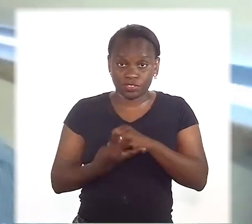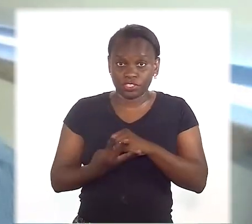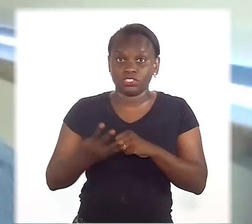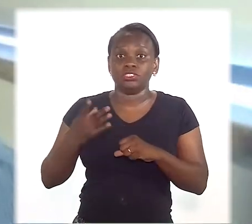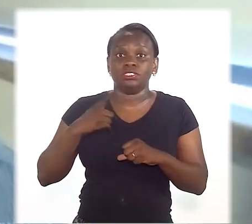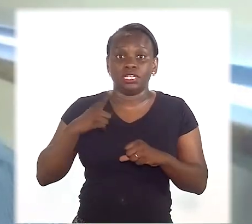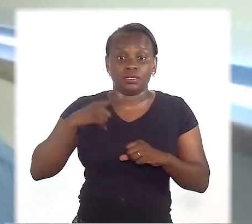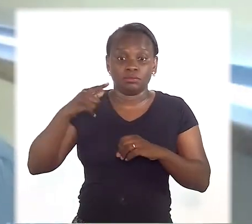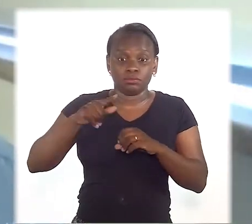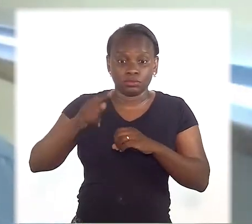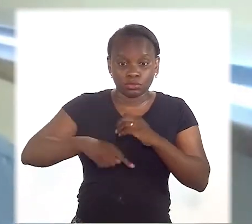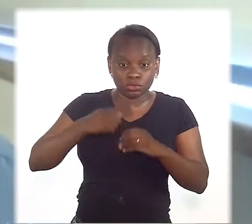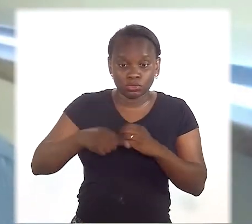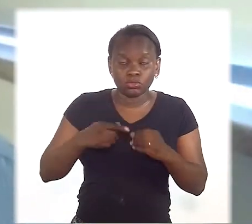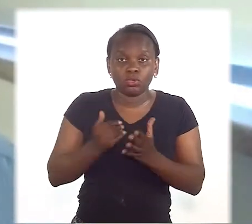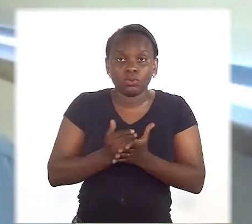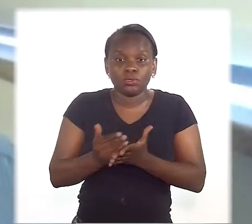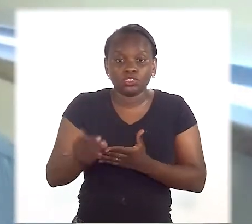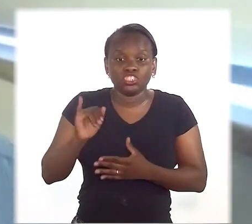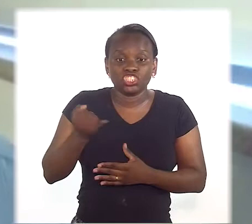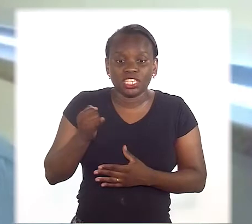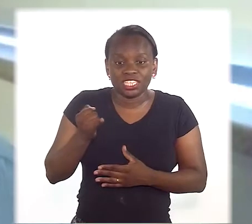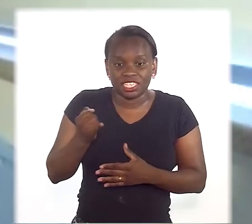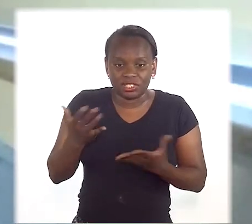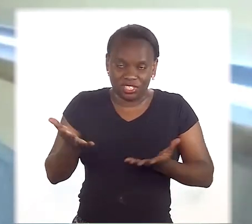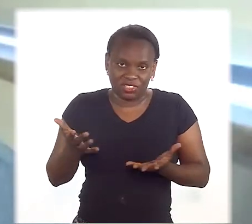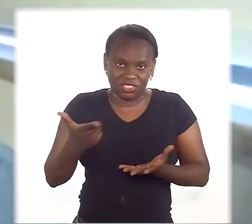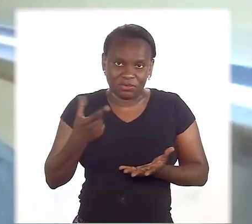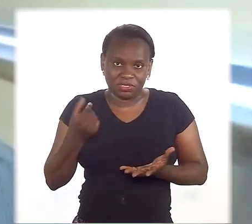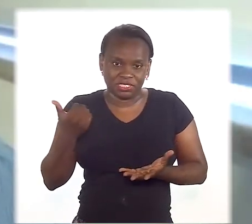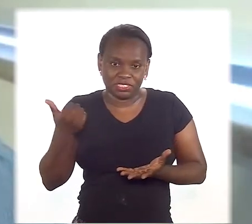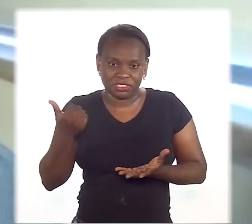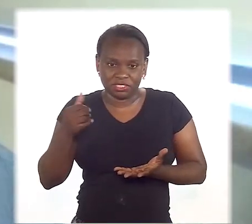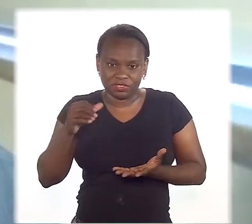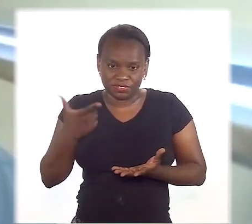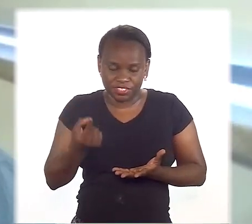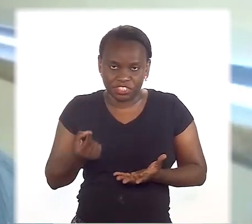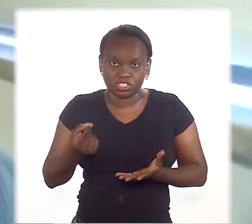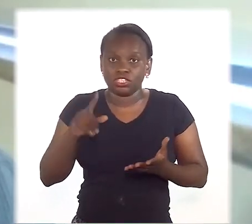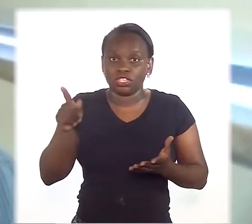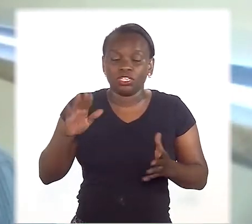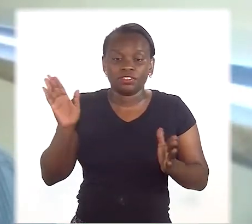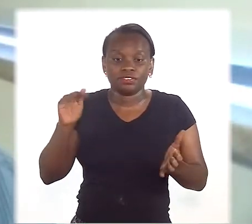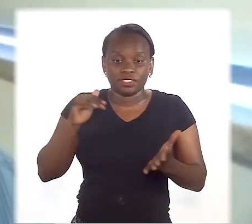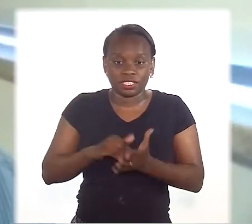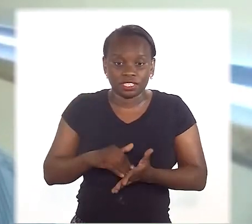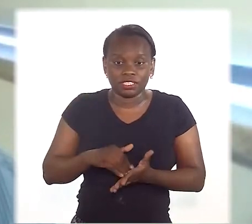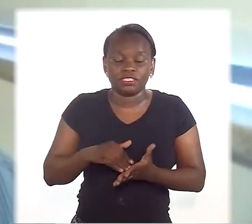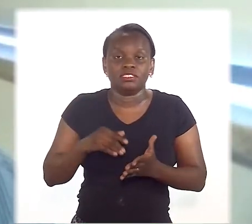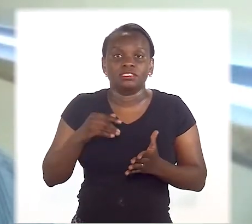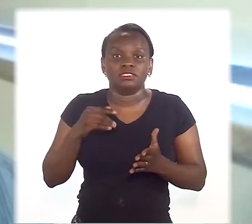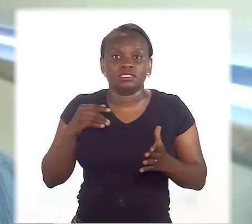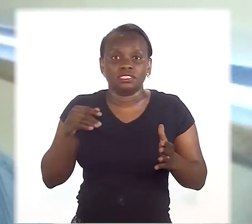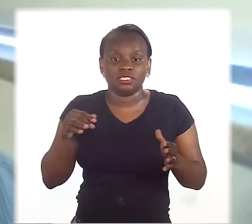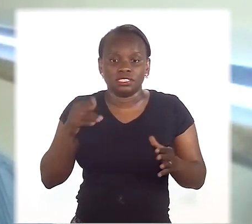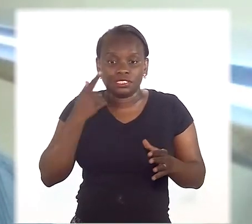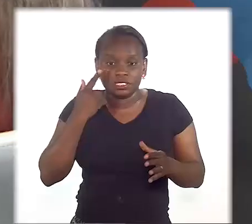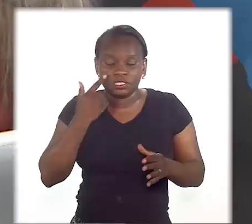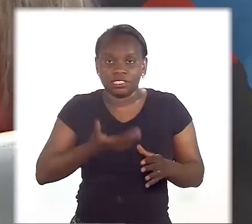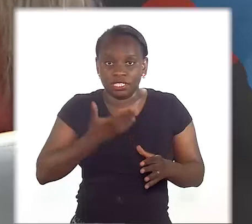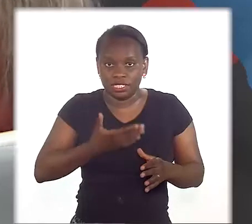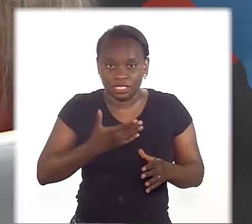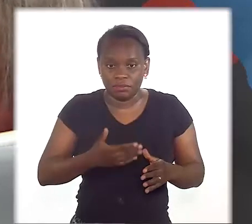ele está no mundo desde janeiro deste ano. Nós estamos finalizando, Primeiro ano. entrando já